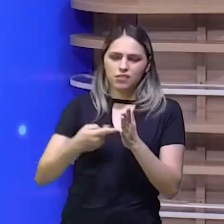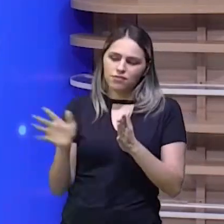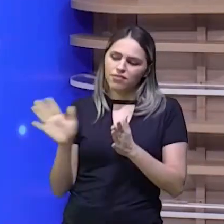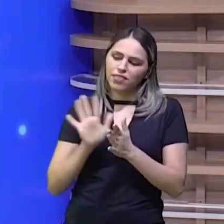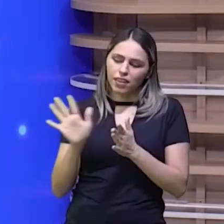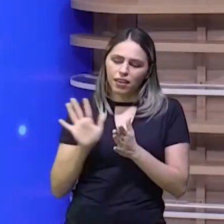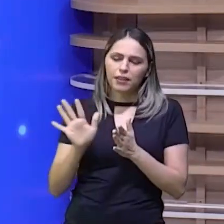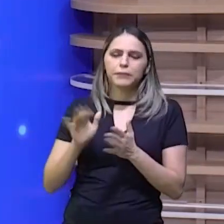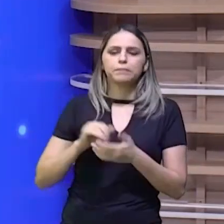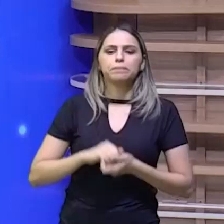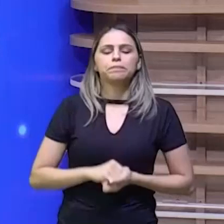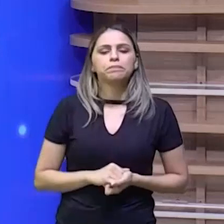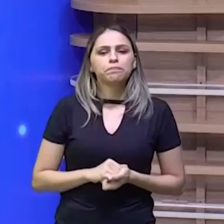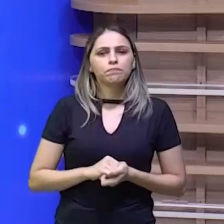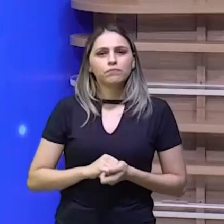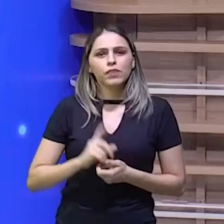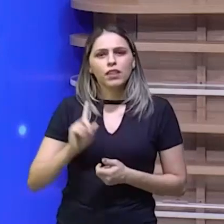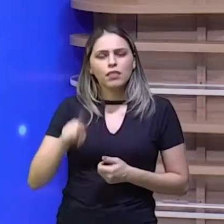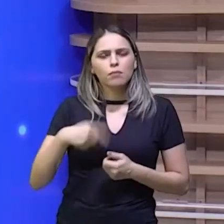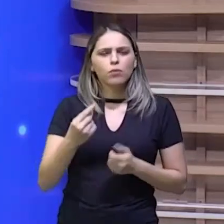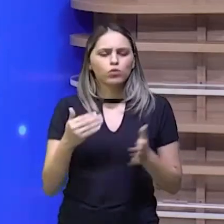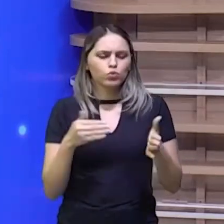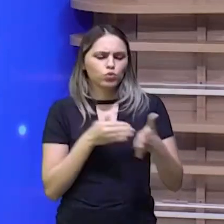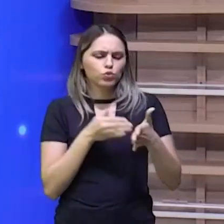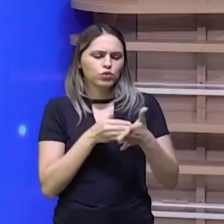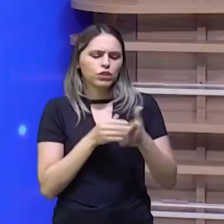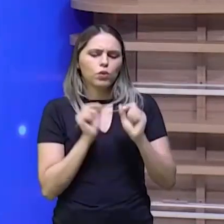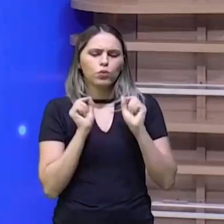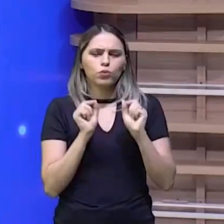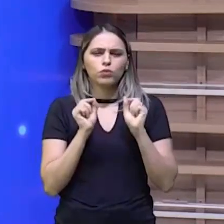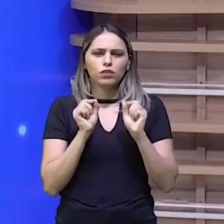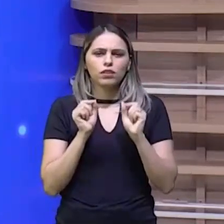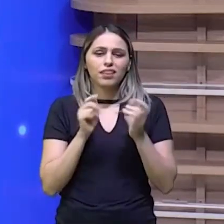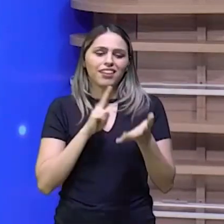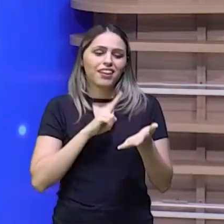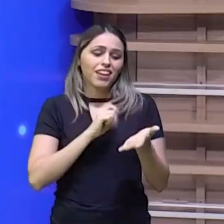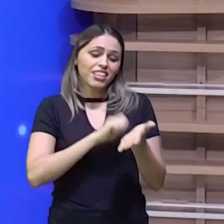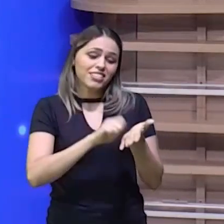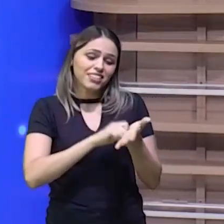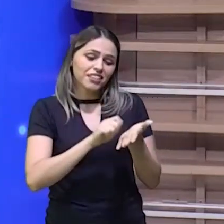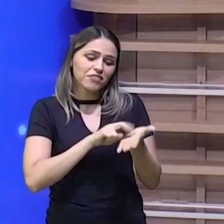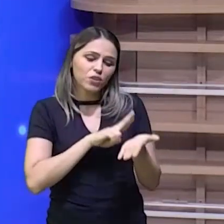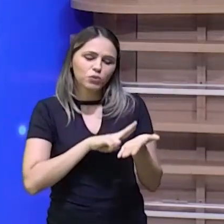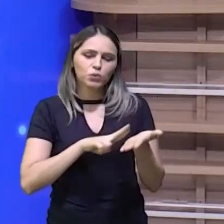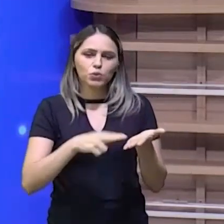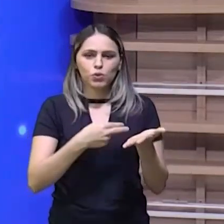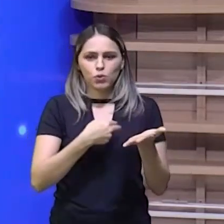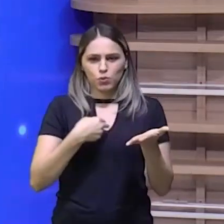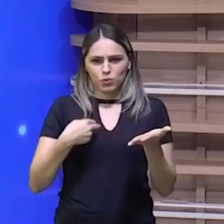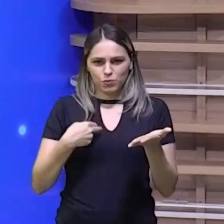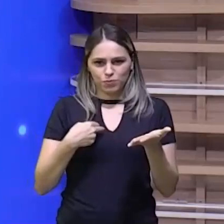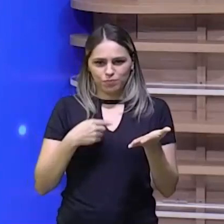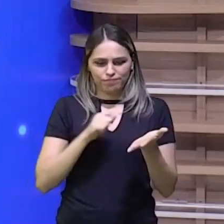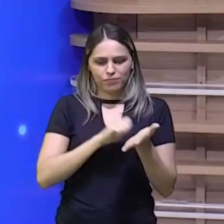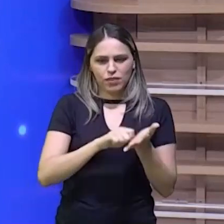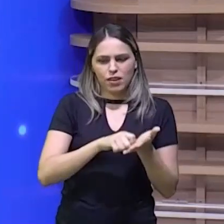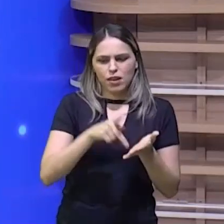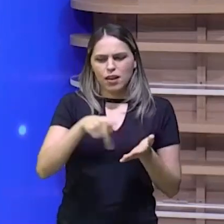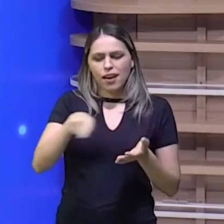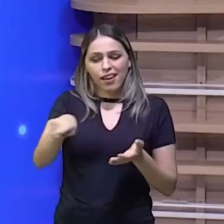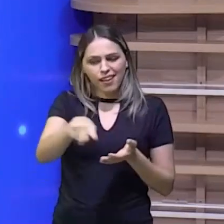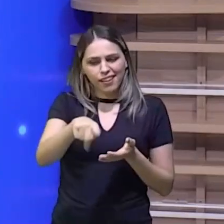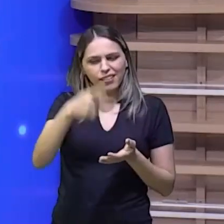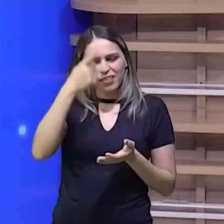O próximo e último, você vai colocar o quê? O seu nome, que é para a pessoa que receber a sua carta,